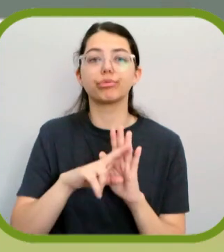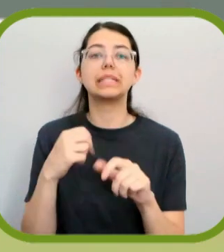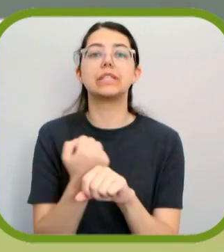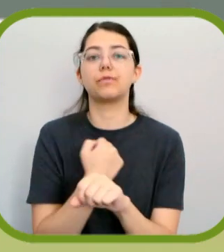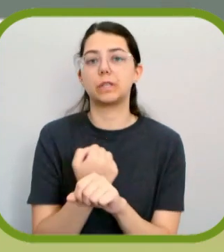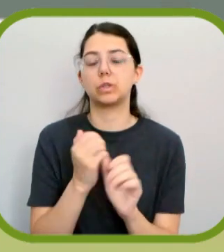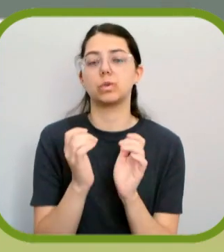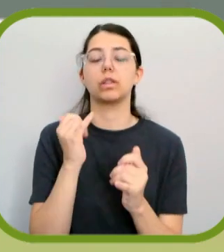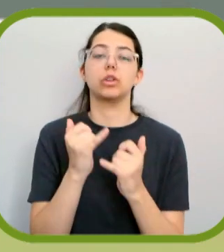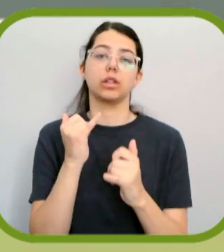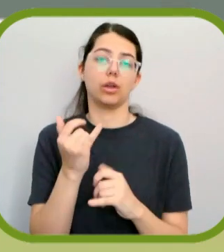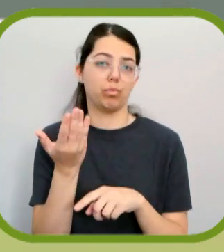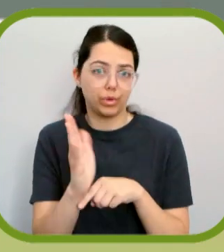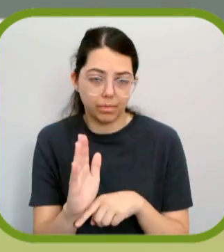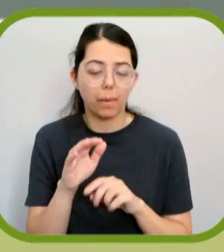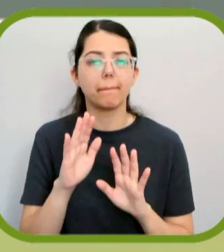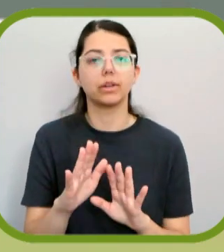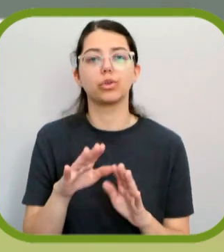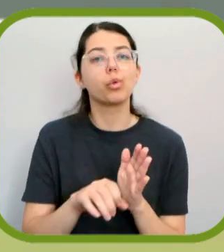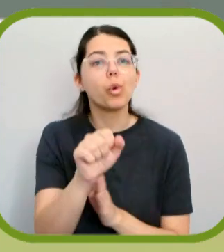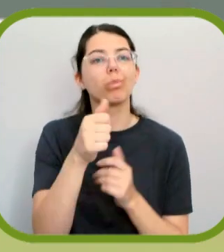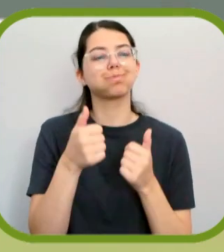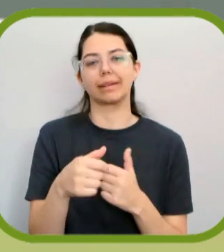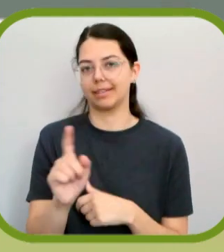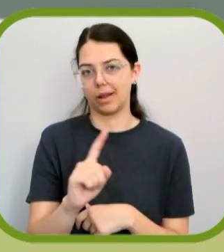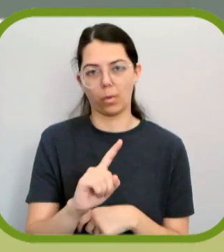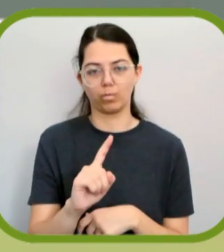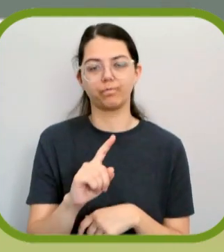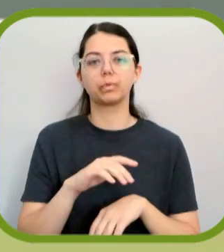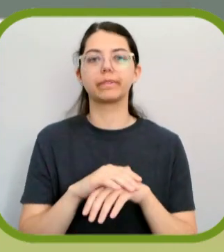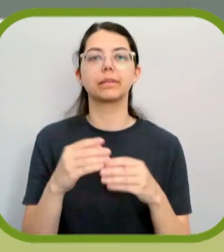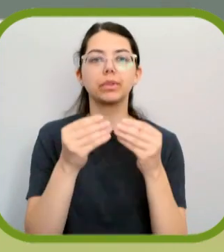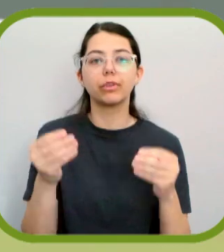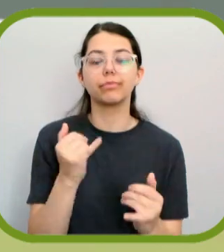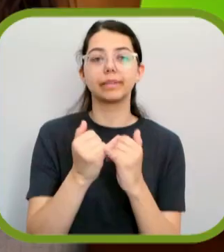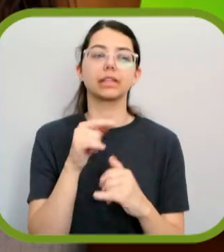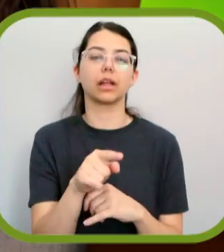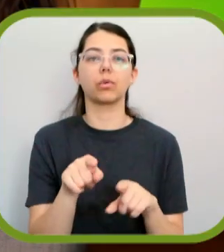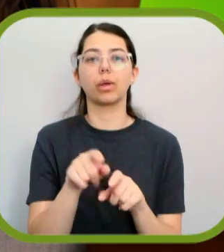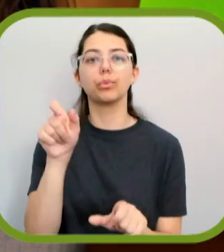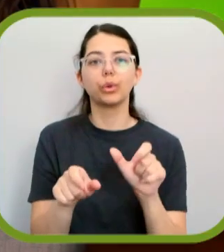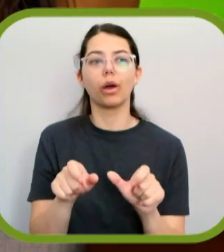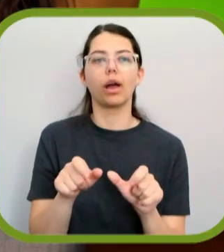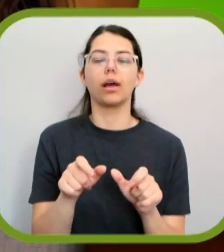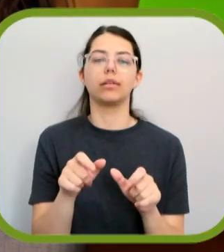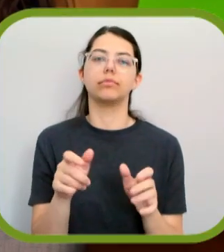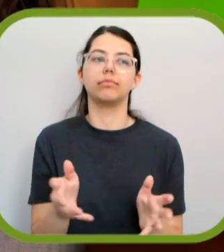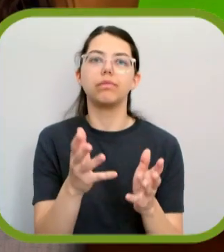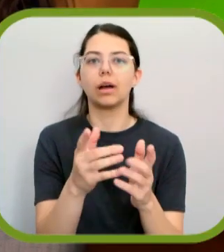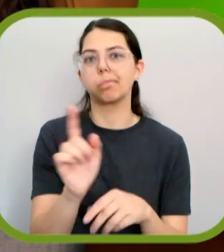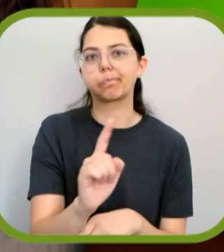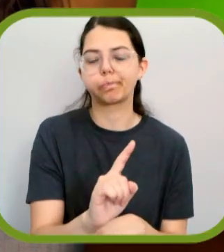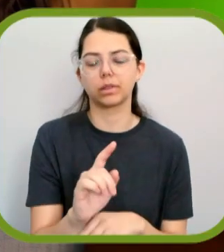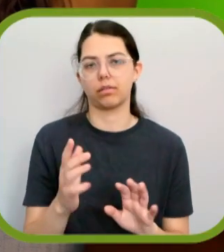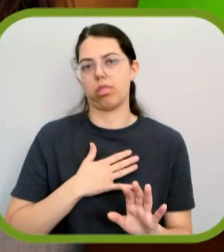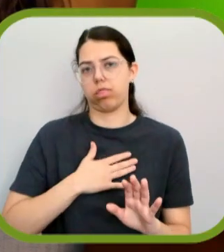através do regulamento dos serviços digitais, por exemplo. Apesar de não ser assim com tanta eficácia, depois no que toca às próprias redes não querem à partida que as pessoas não